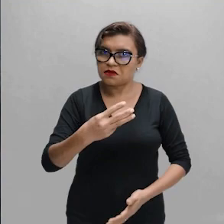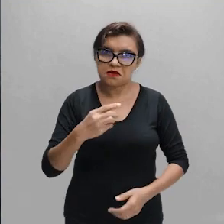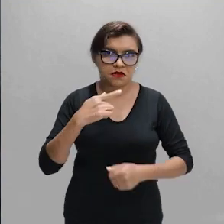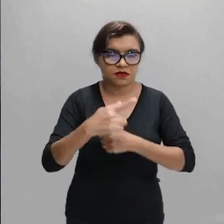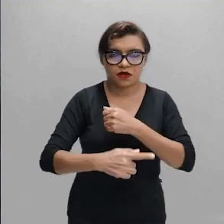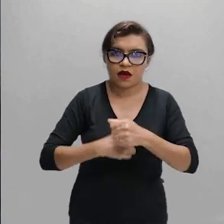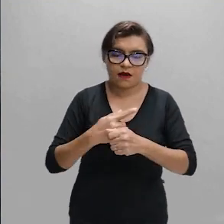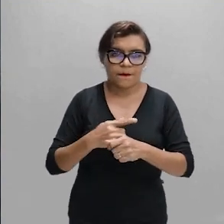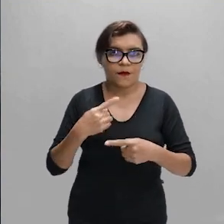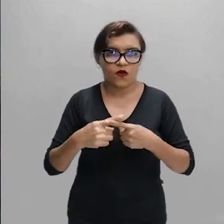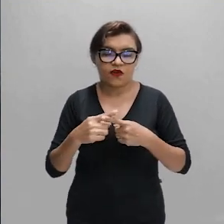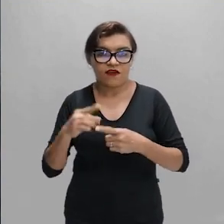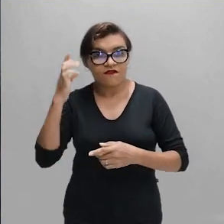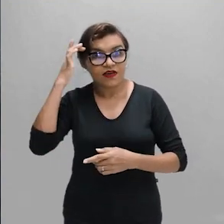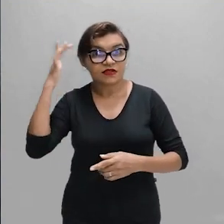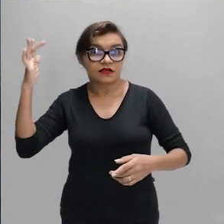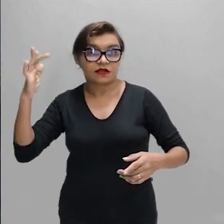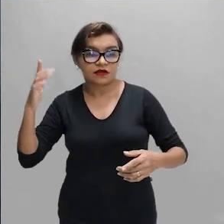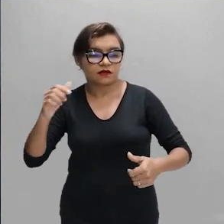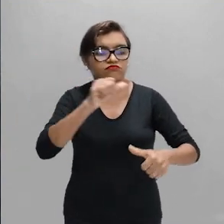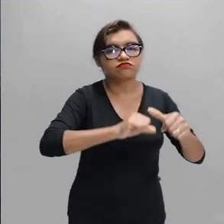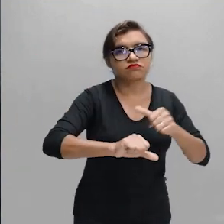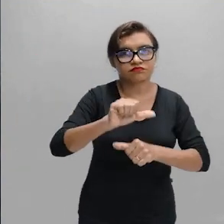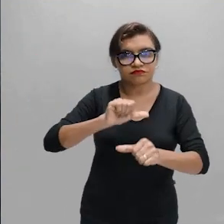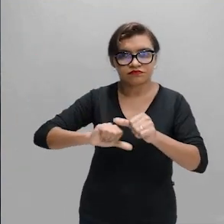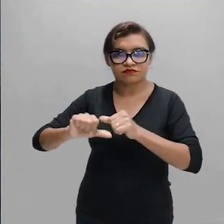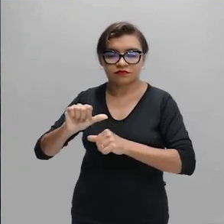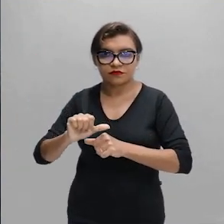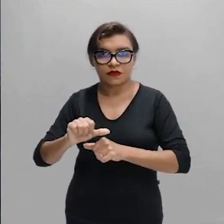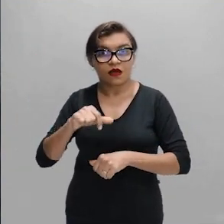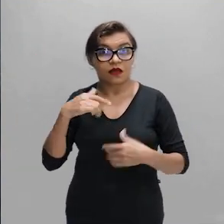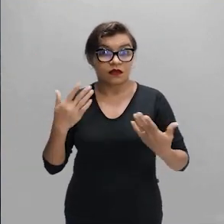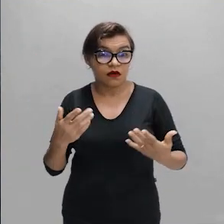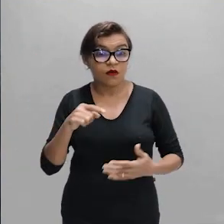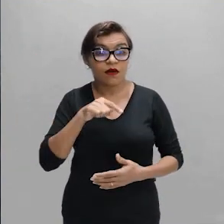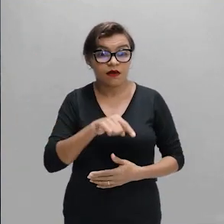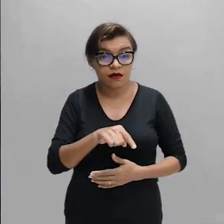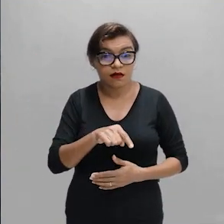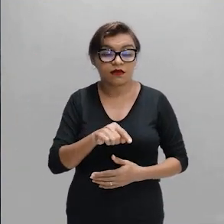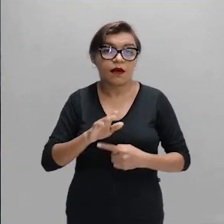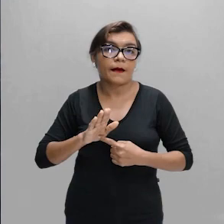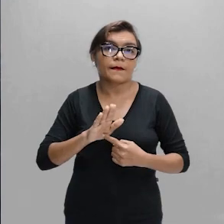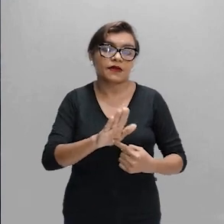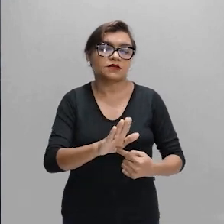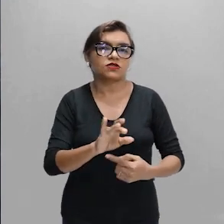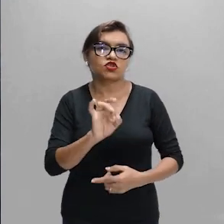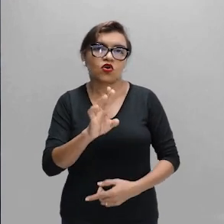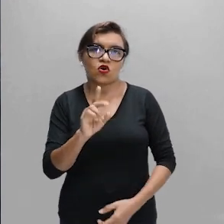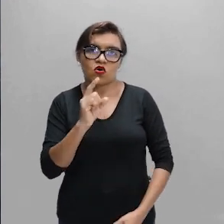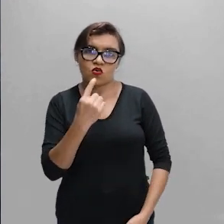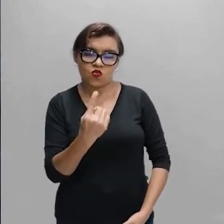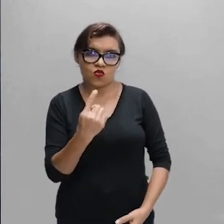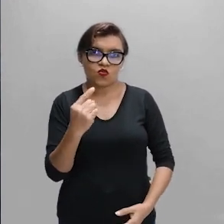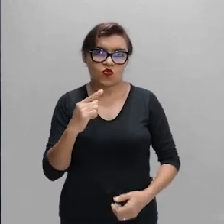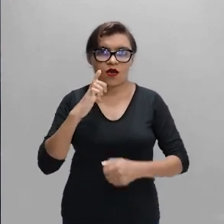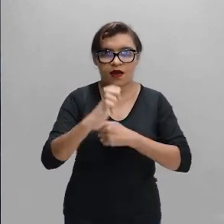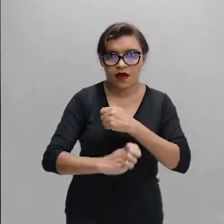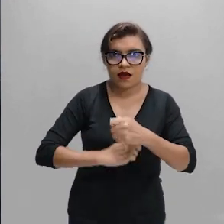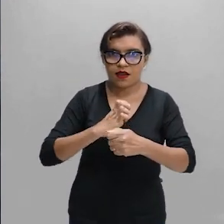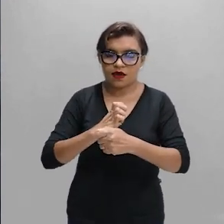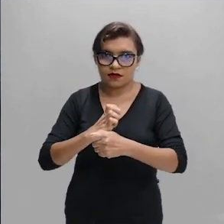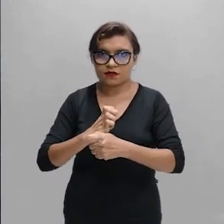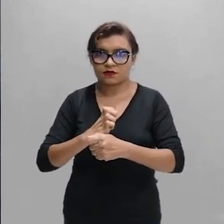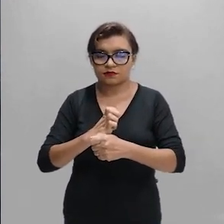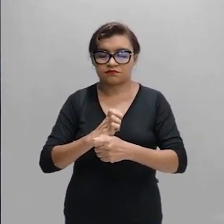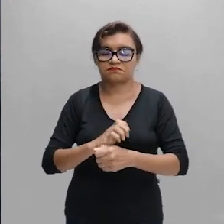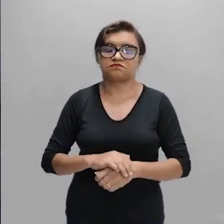facilitar essa troca, né, essa ligação que eles vão fazer. Então, o cobre ele apresenta apenas uma camada na última, né, um elétron na última camada, na